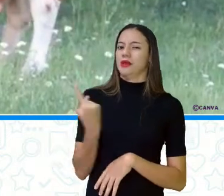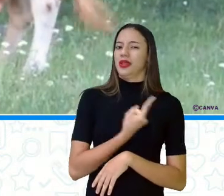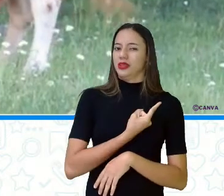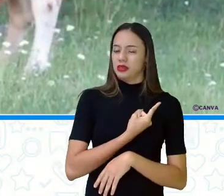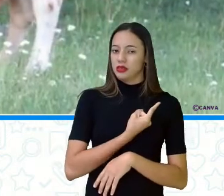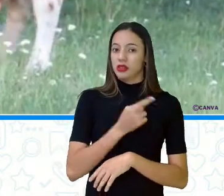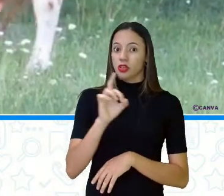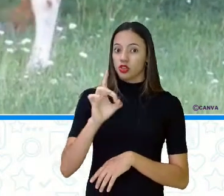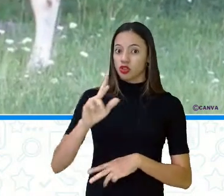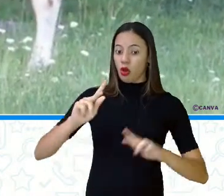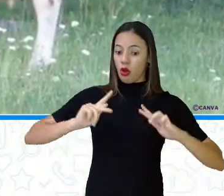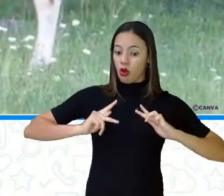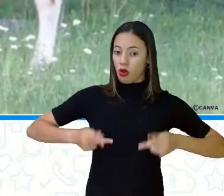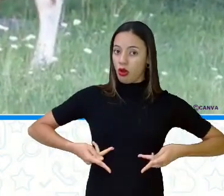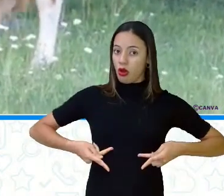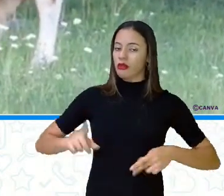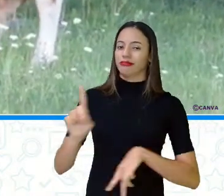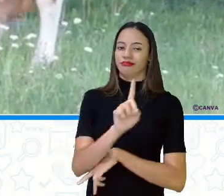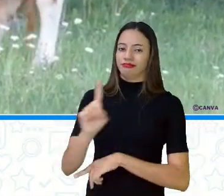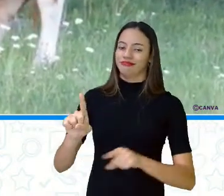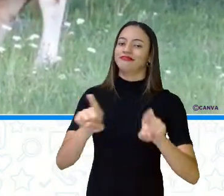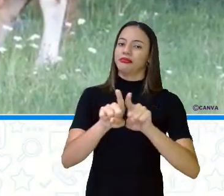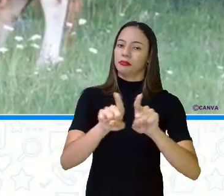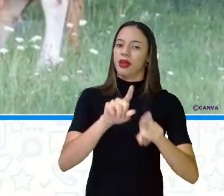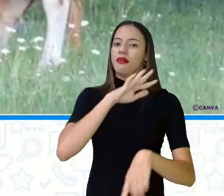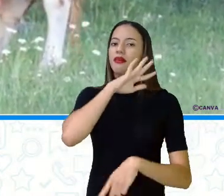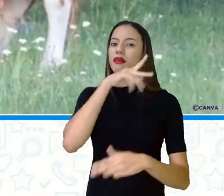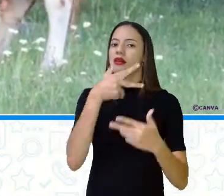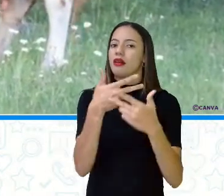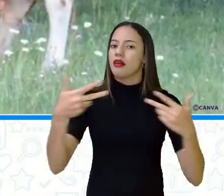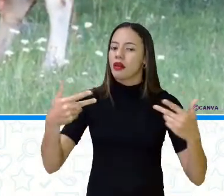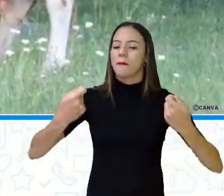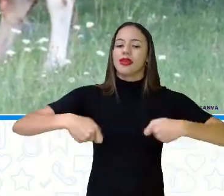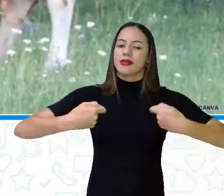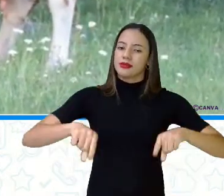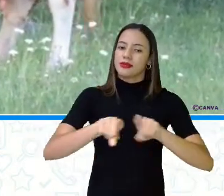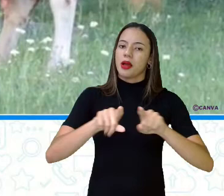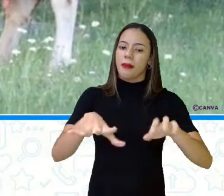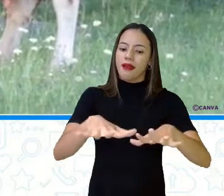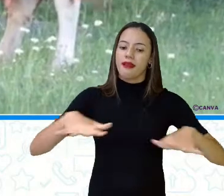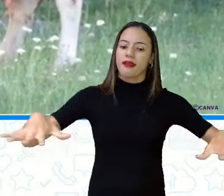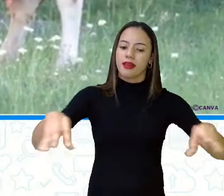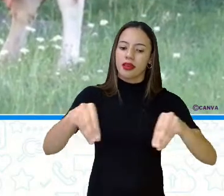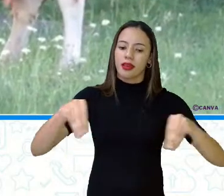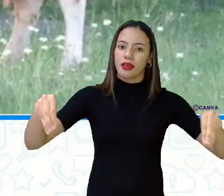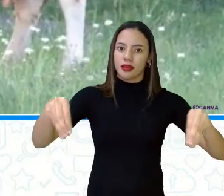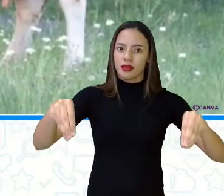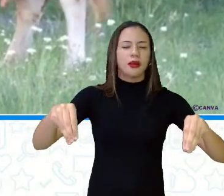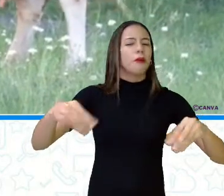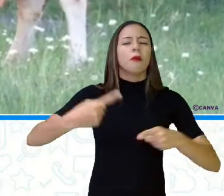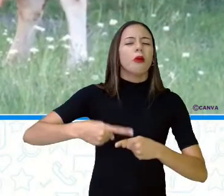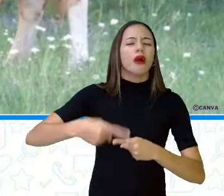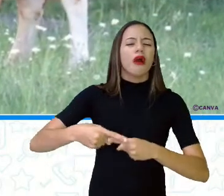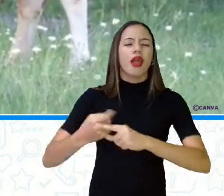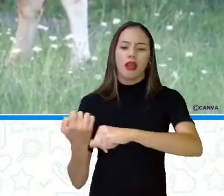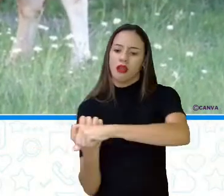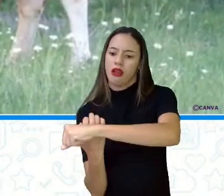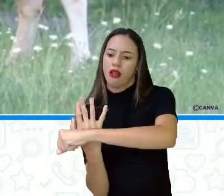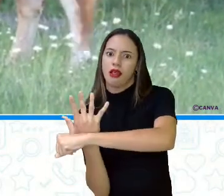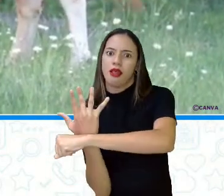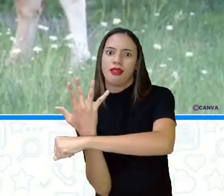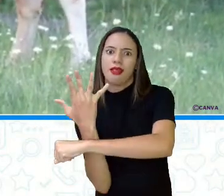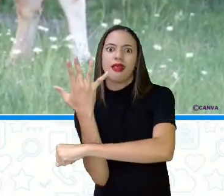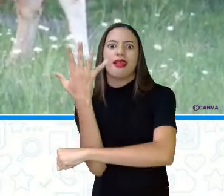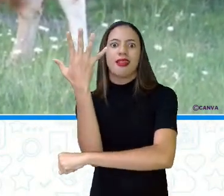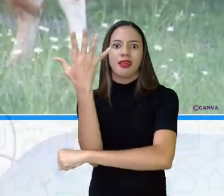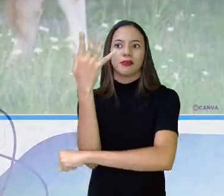para os seres humanos. Os animais também precisam de um solo fértil para que as plantas cresçam. E aí vocês estão vendo o exemplo